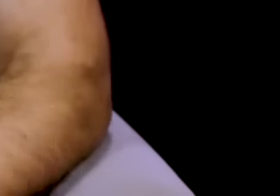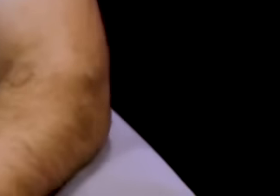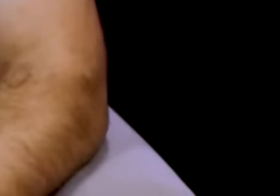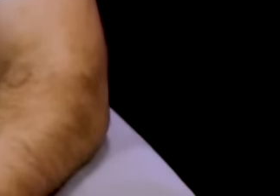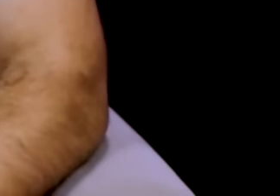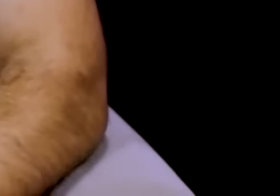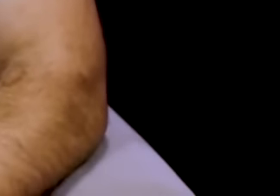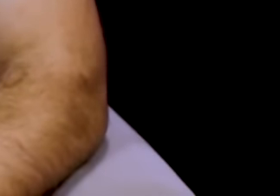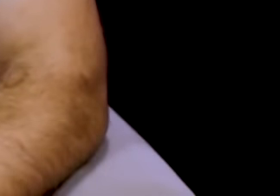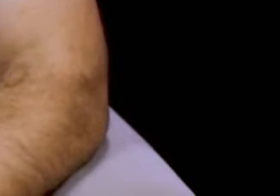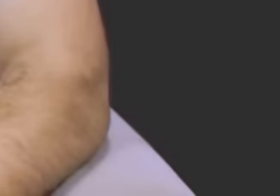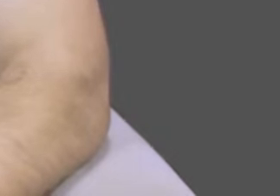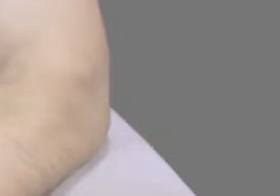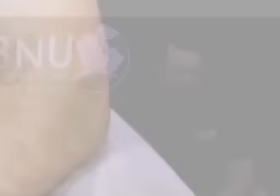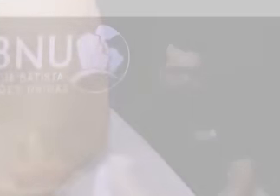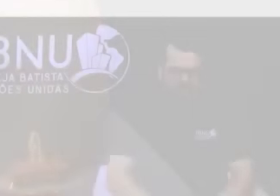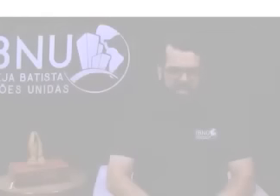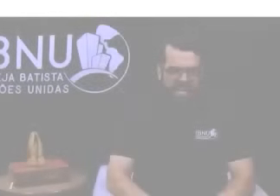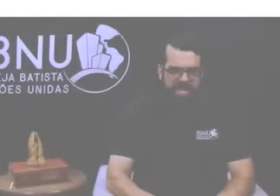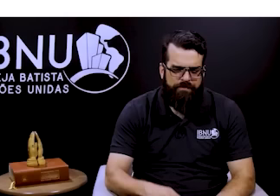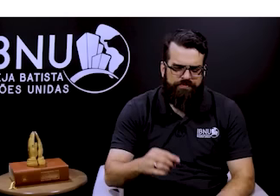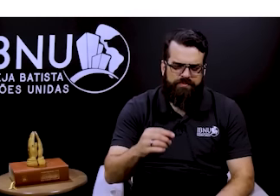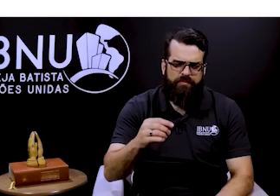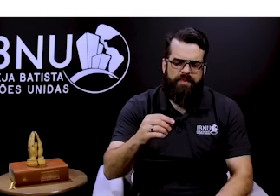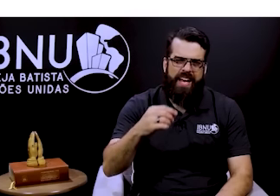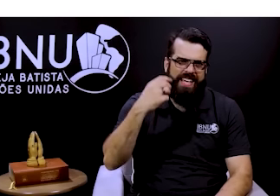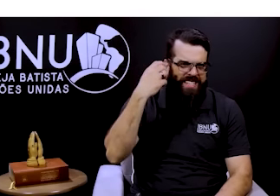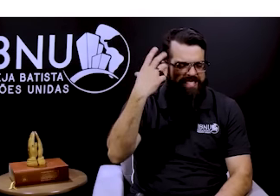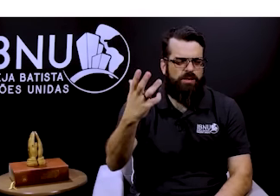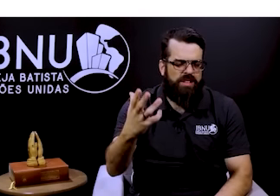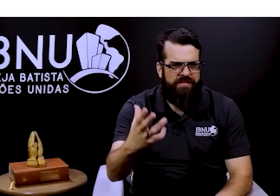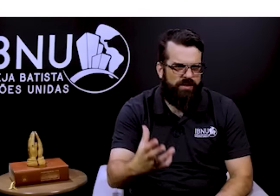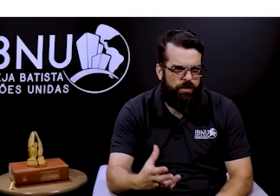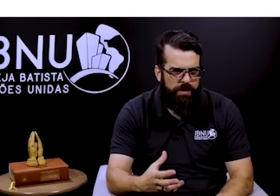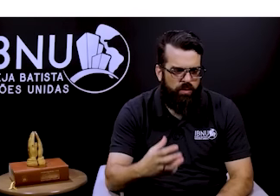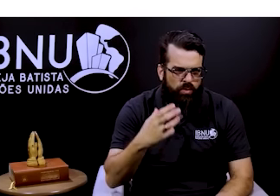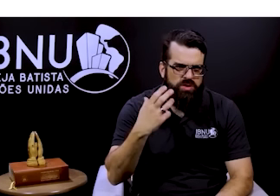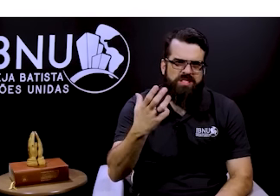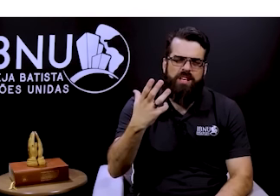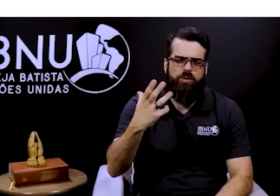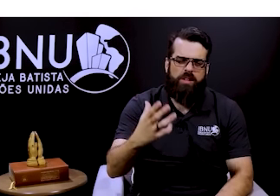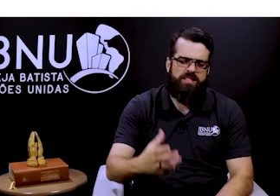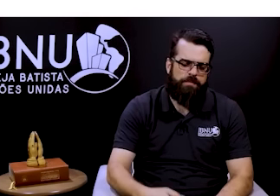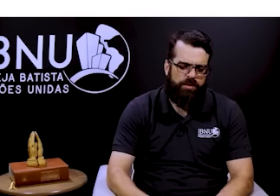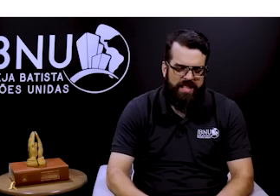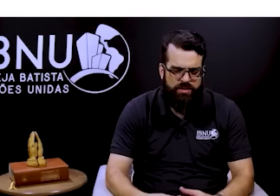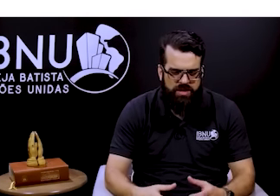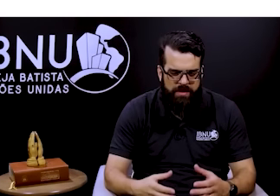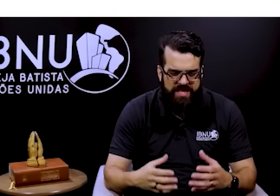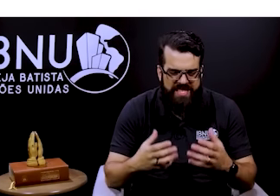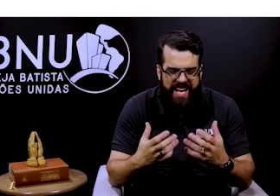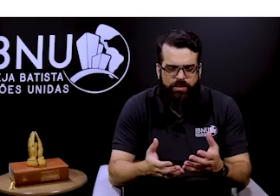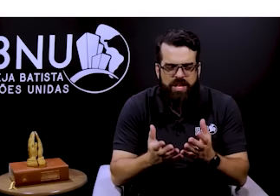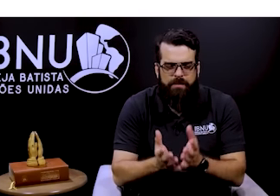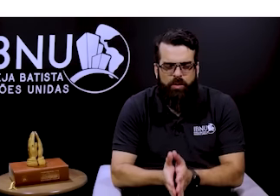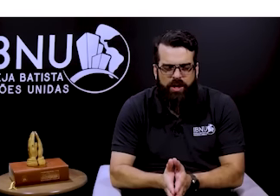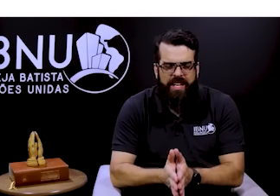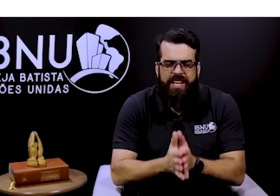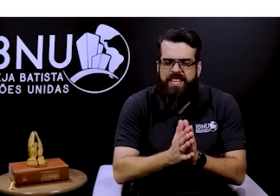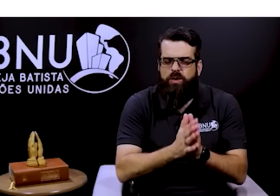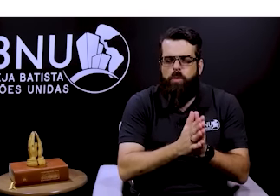das pessoas que estão ao nosso redor. E aí, a questão da filantropia, o conceito que está por trás é justamente esse ato